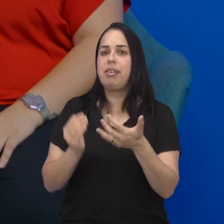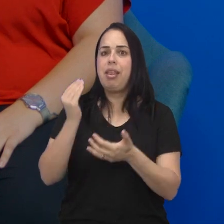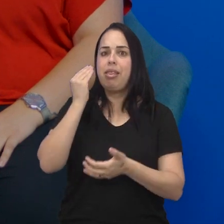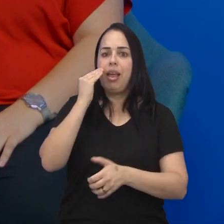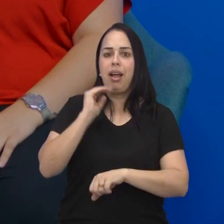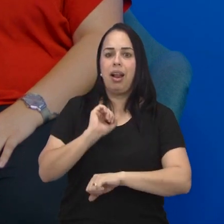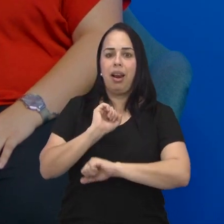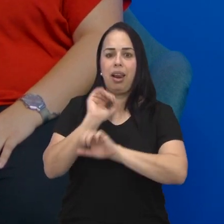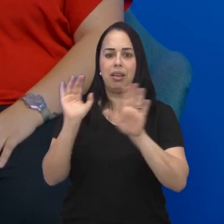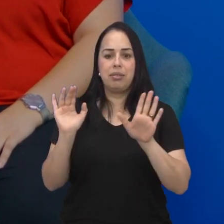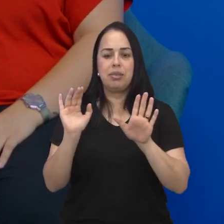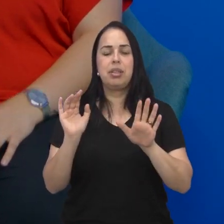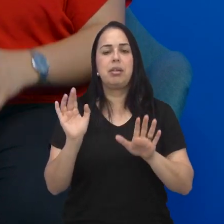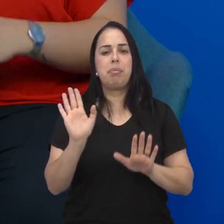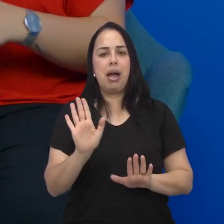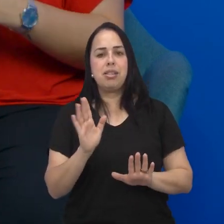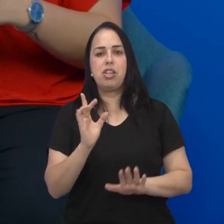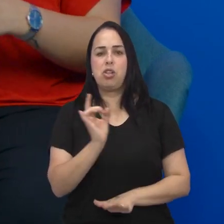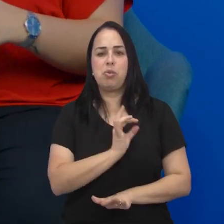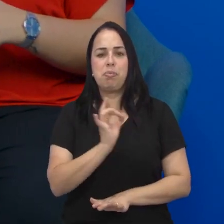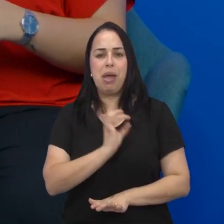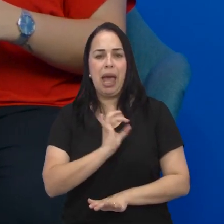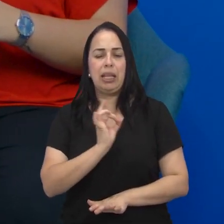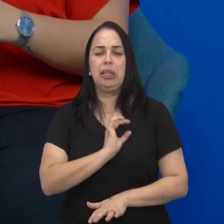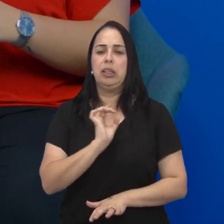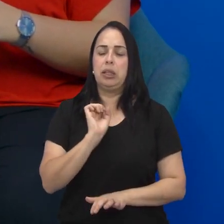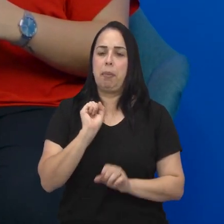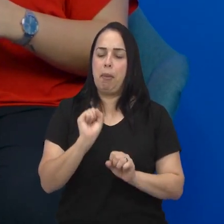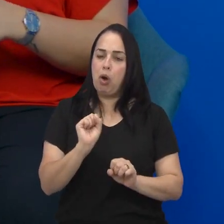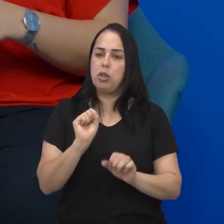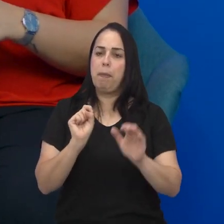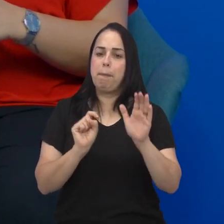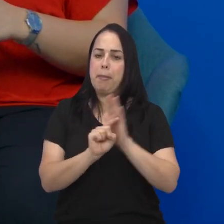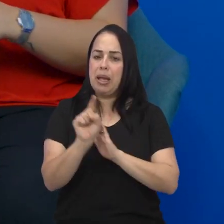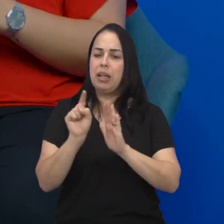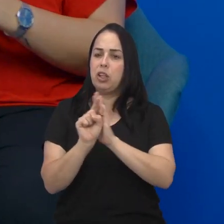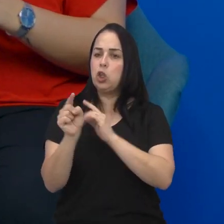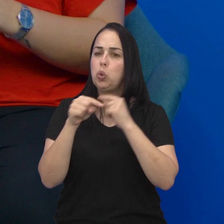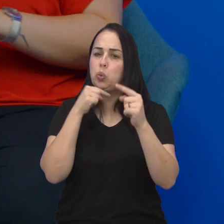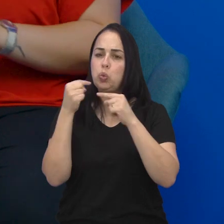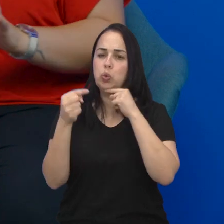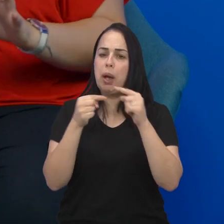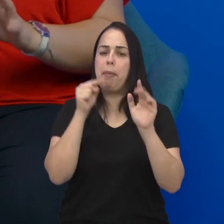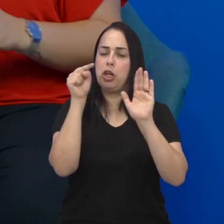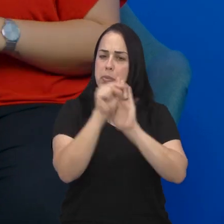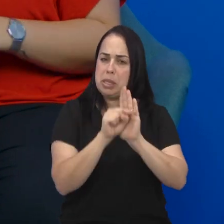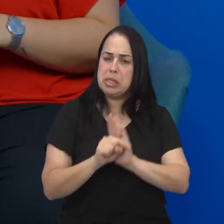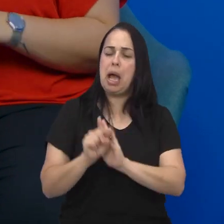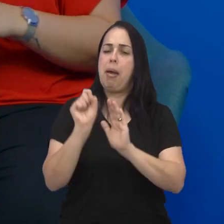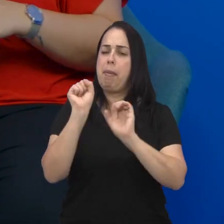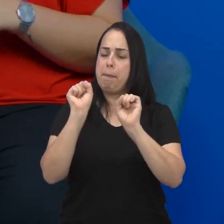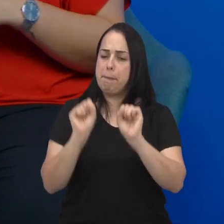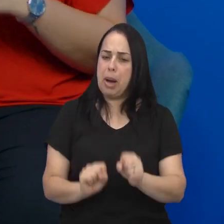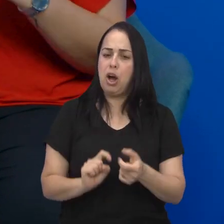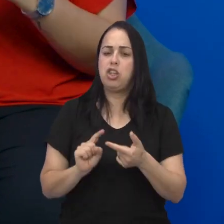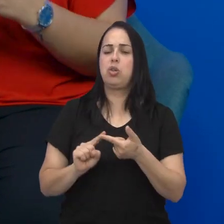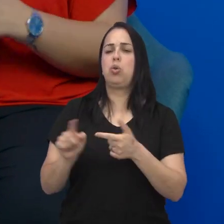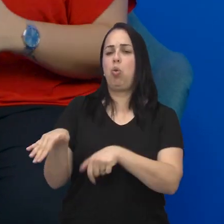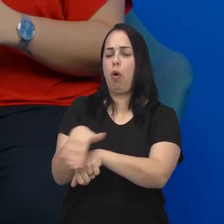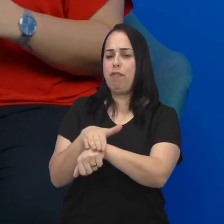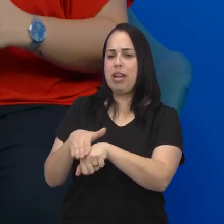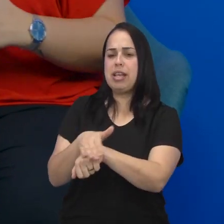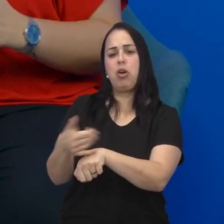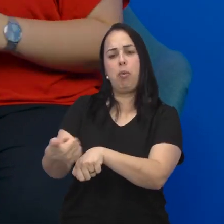entender esse mesmo assunto, né? Exato, e acho que todos esses medos que a gente tem, a gente pode sanar como dúvidas, né? A gente pode pesquisar, a gente